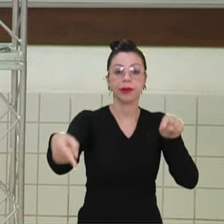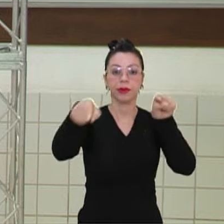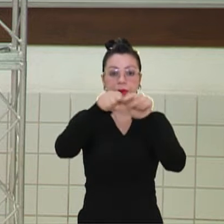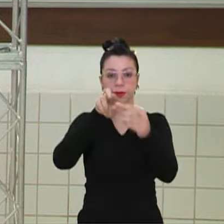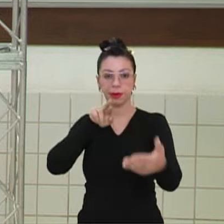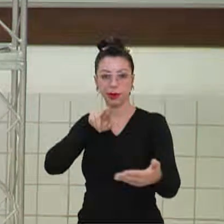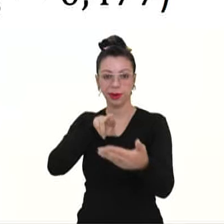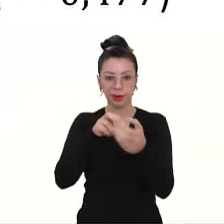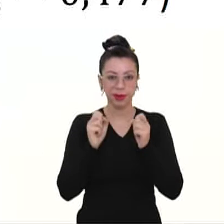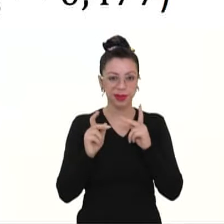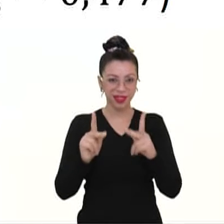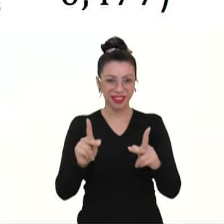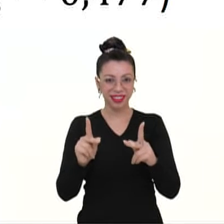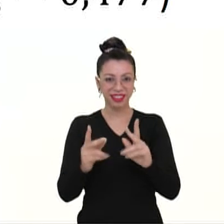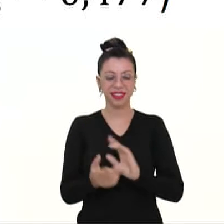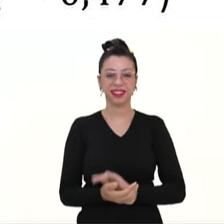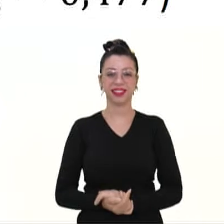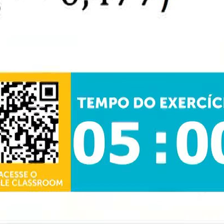com a resposta. Tá bom?